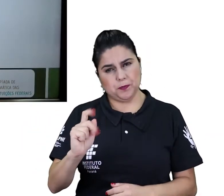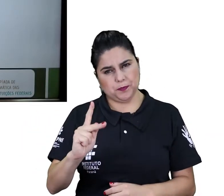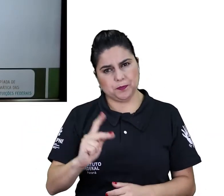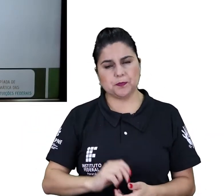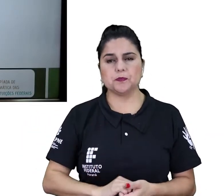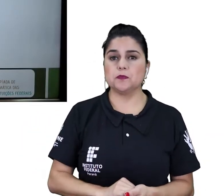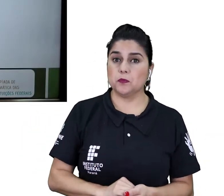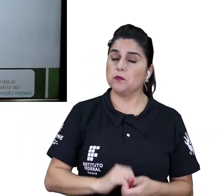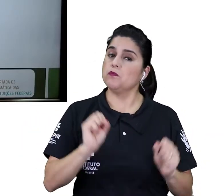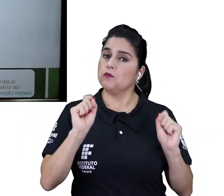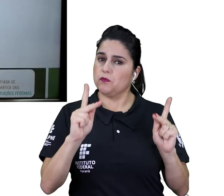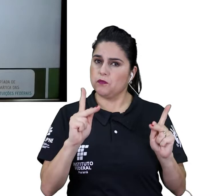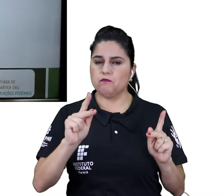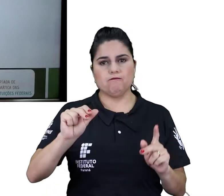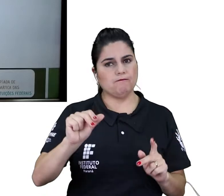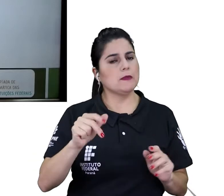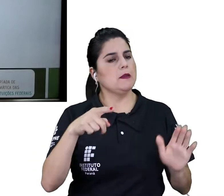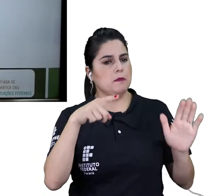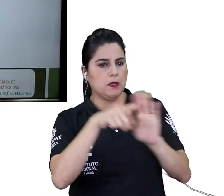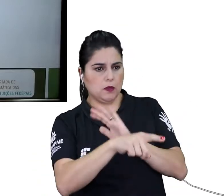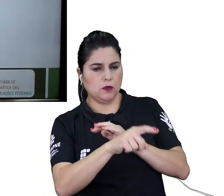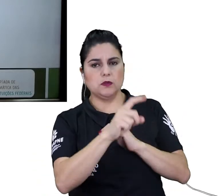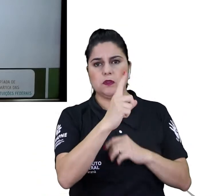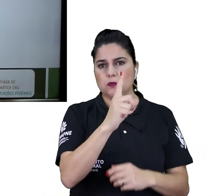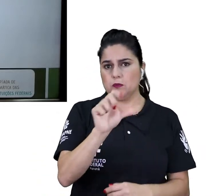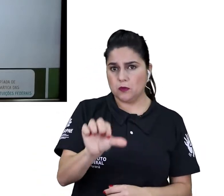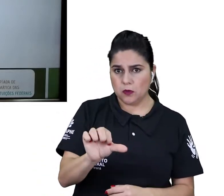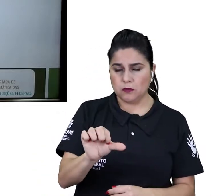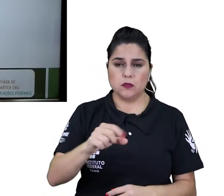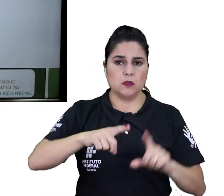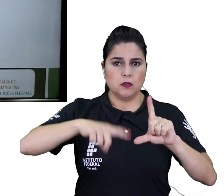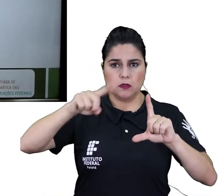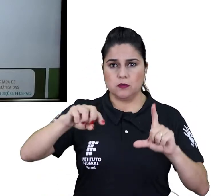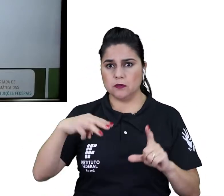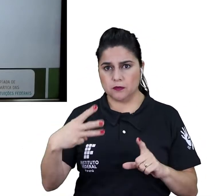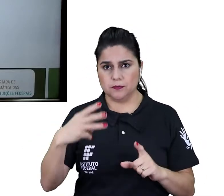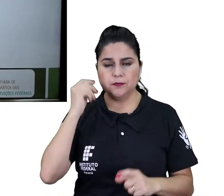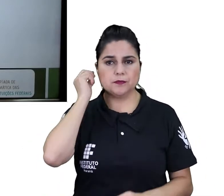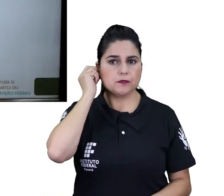Muito bem, questão número 19 do nível 3.